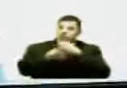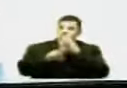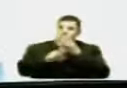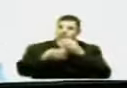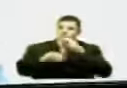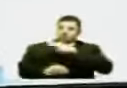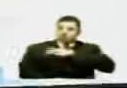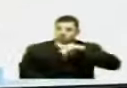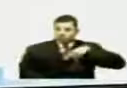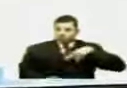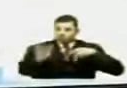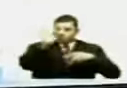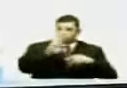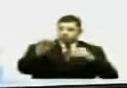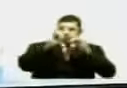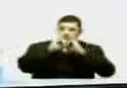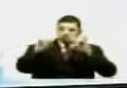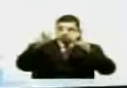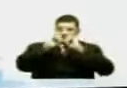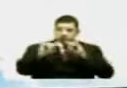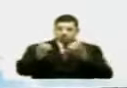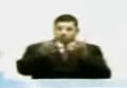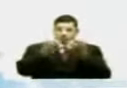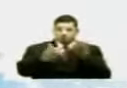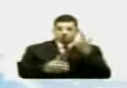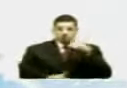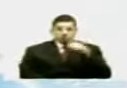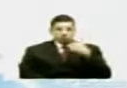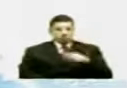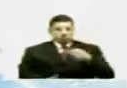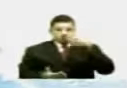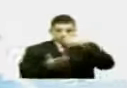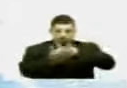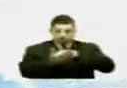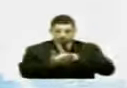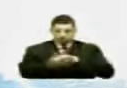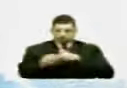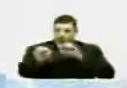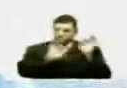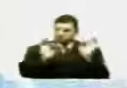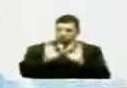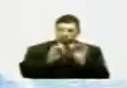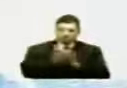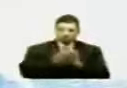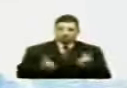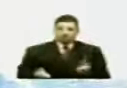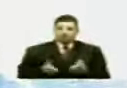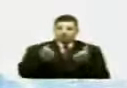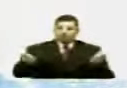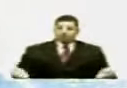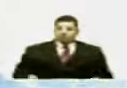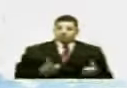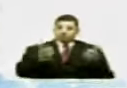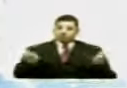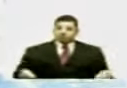o Ministério Público Federal informava que não tem autorização para operação de crédito. Não estou